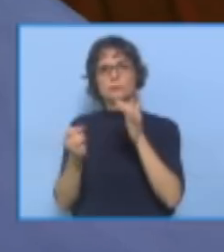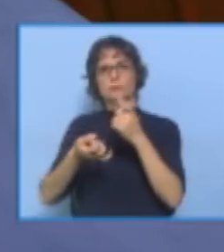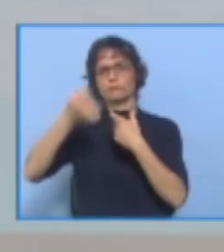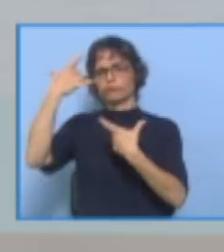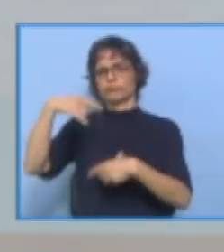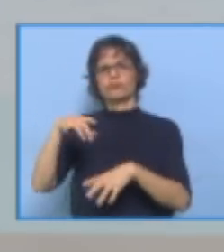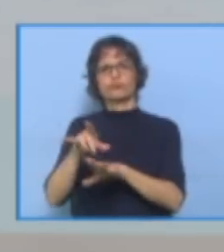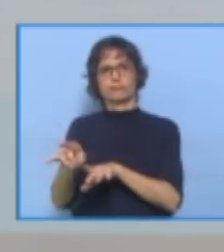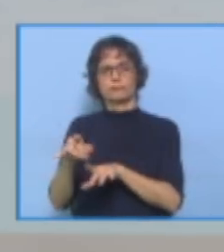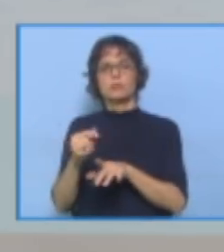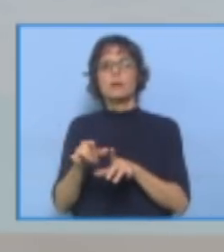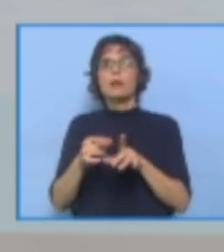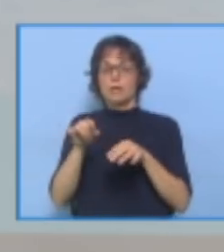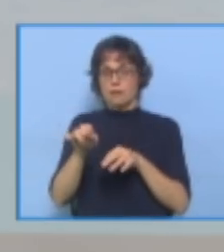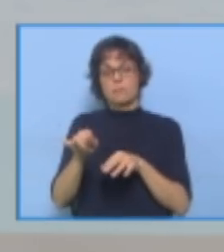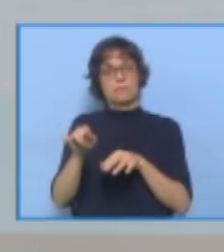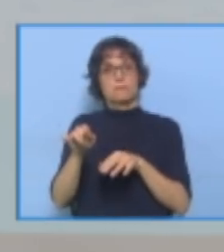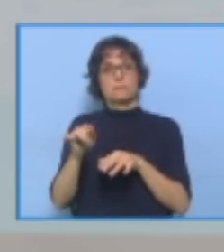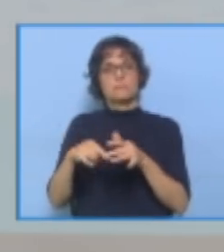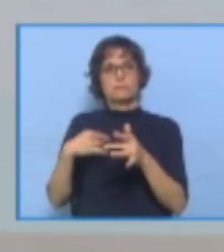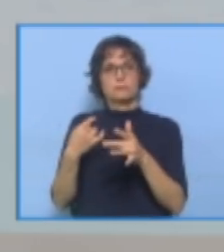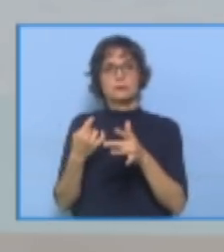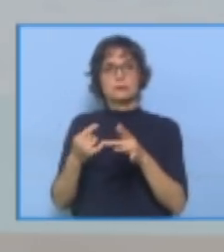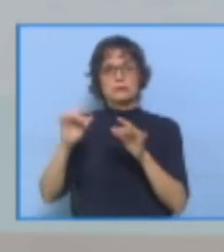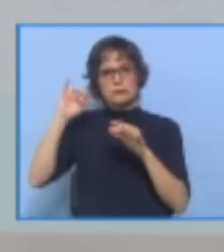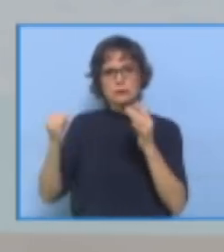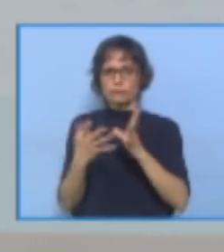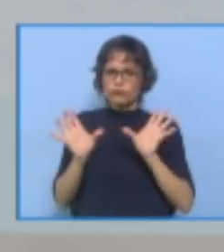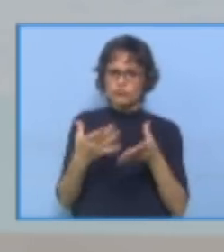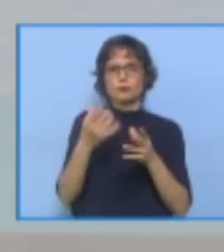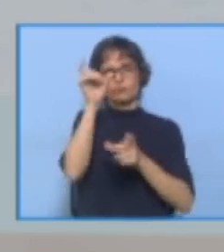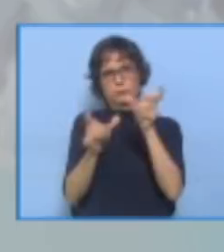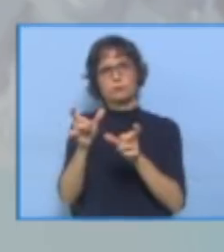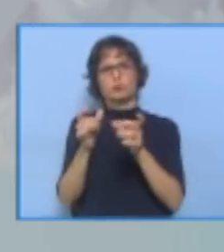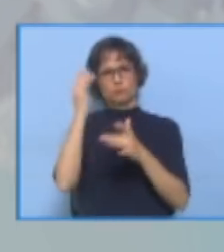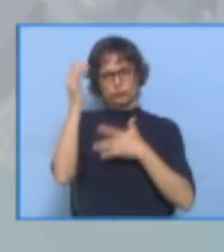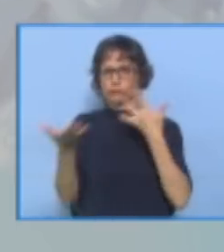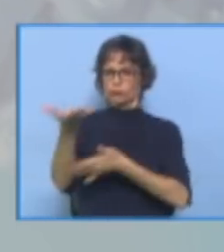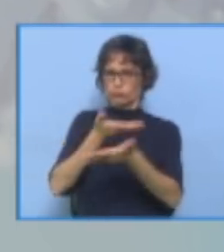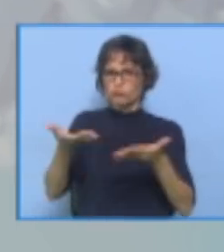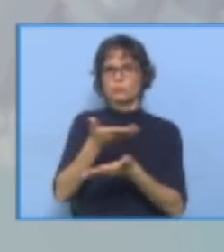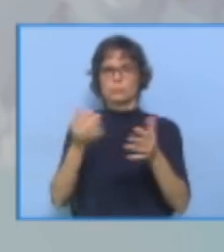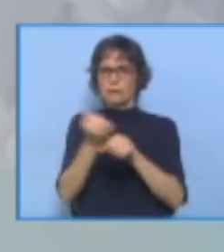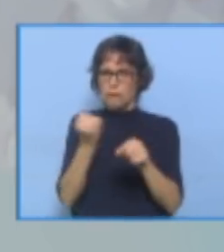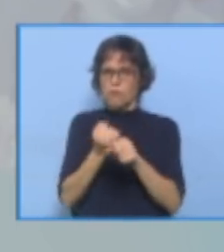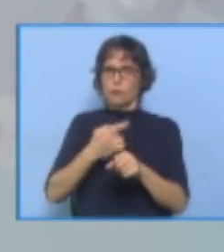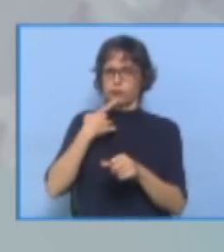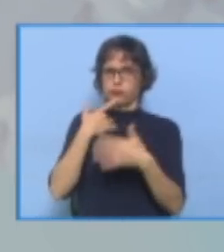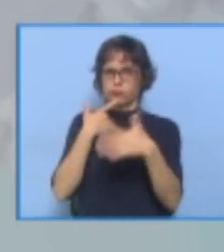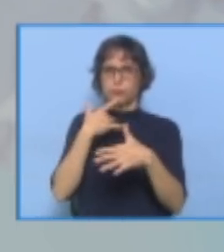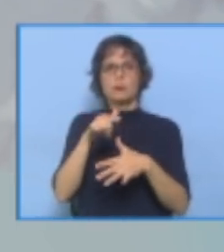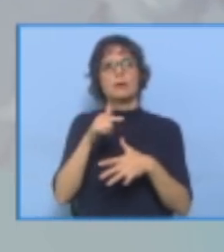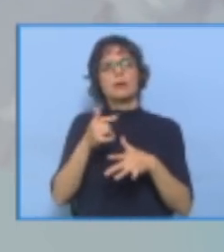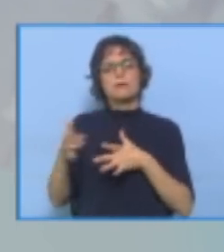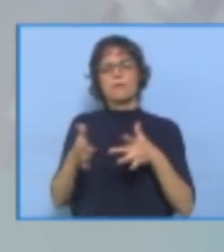tendo criado em torno dele um grupo de pessoas muito válidas. E muito sinteticamente, o que é que nos diz essa corrente de pensamento